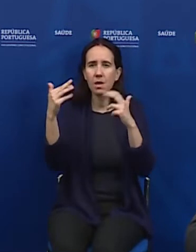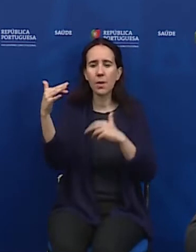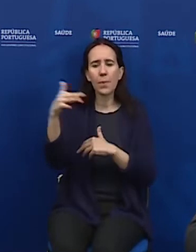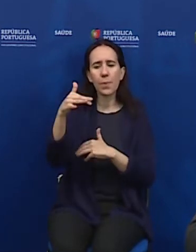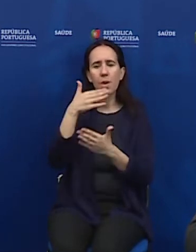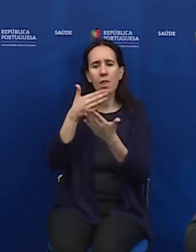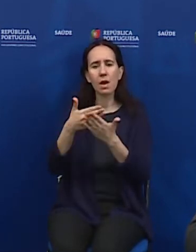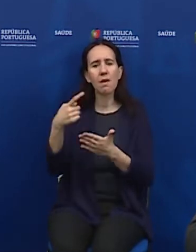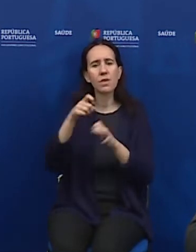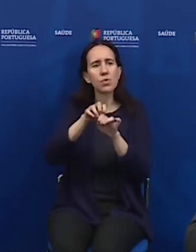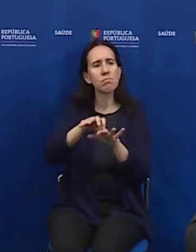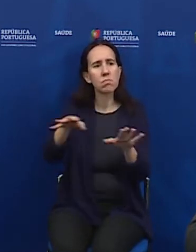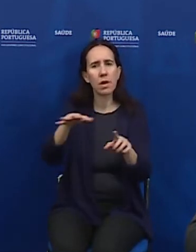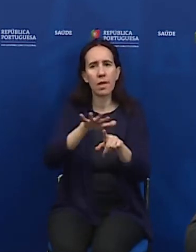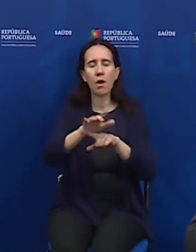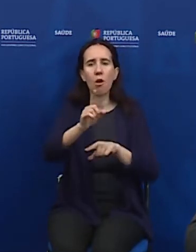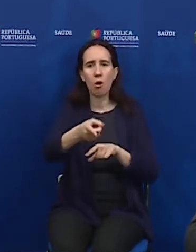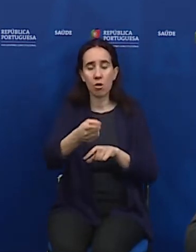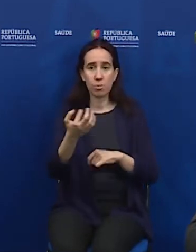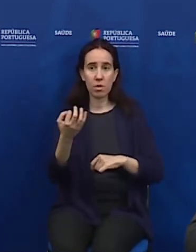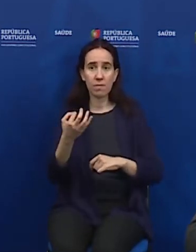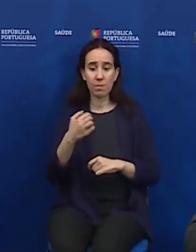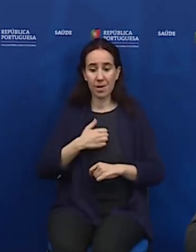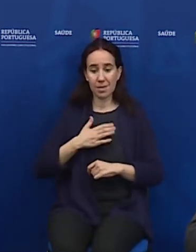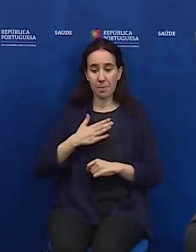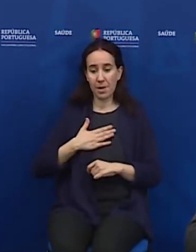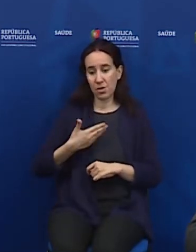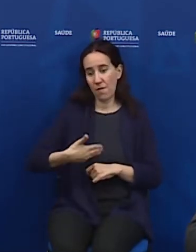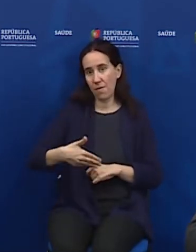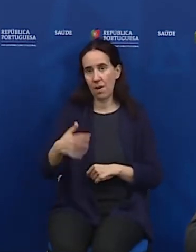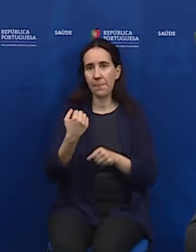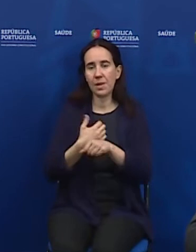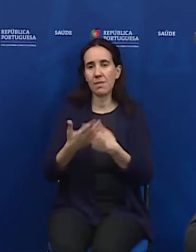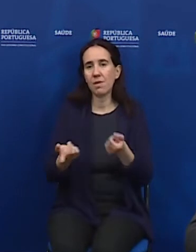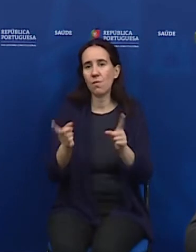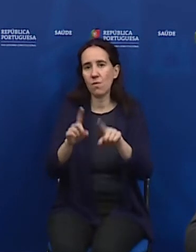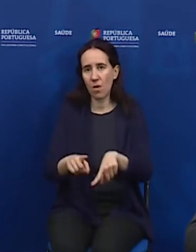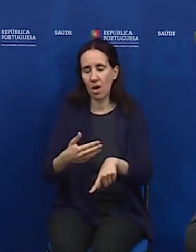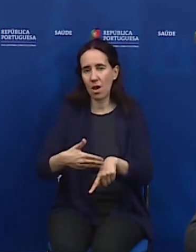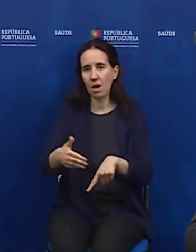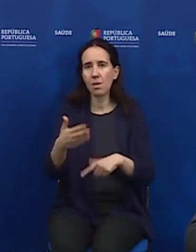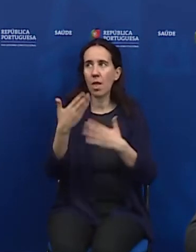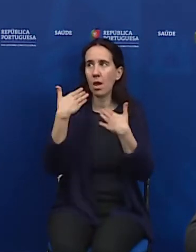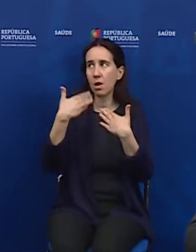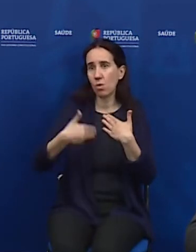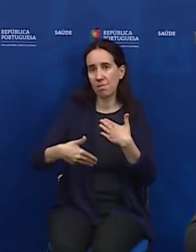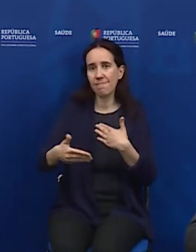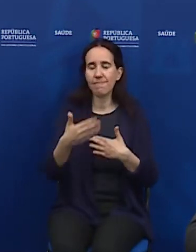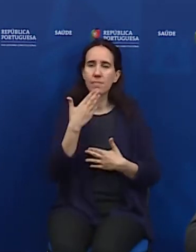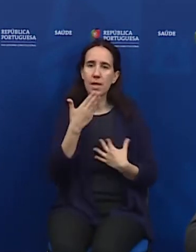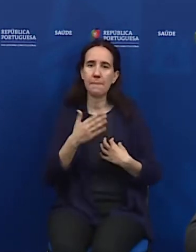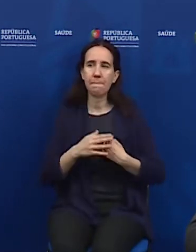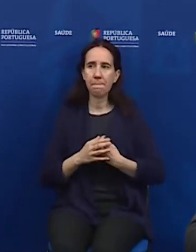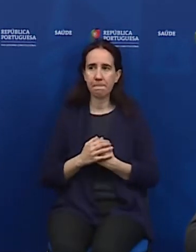na propagação do vírus, tendo em conta que as empresas vão retomar a sua atividade e que o calor está a chegar.